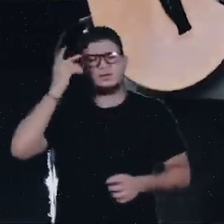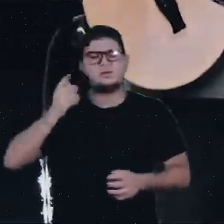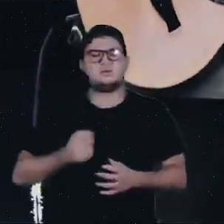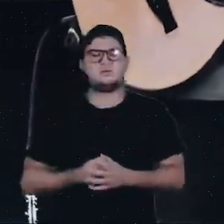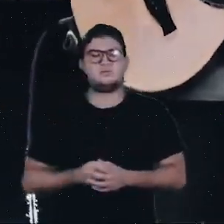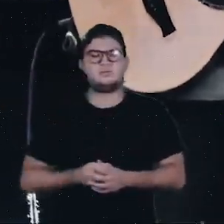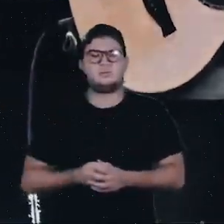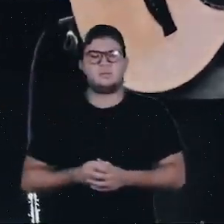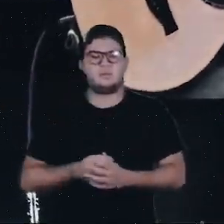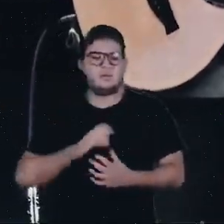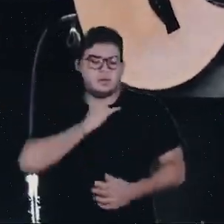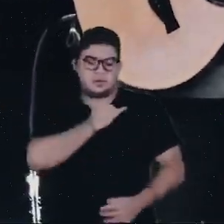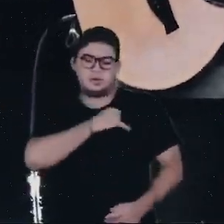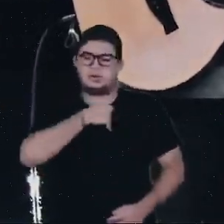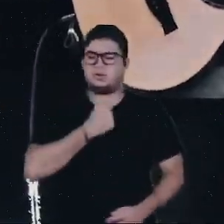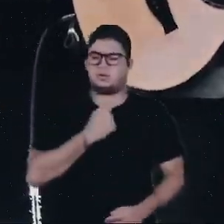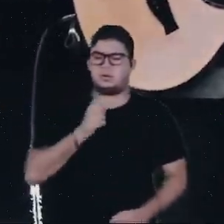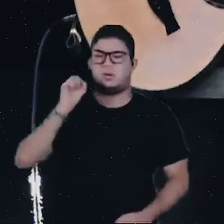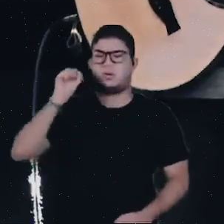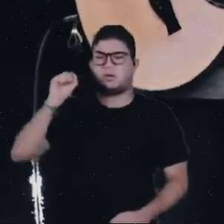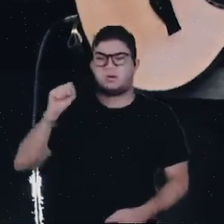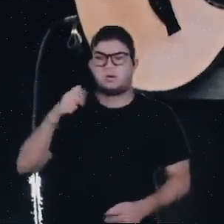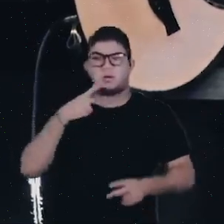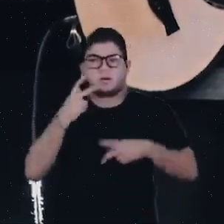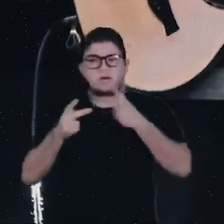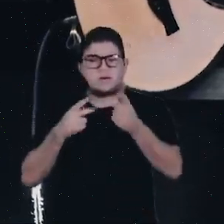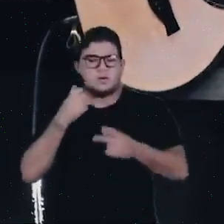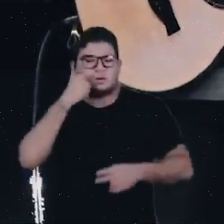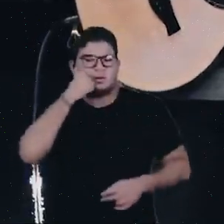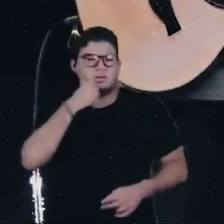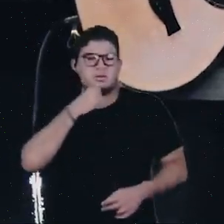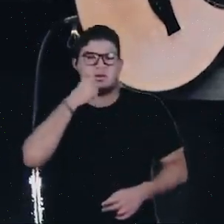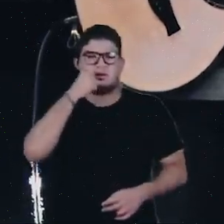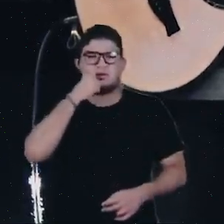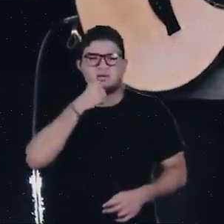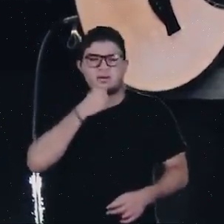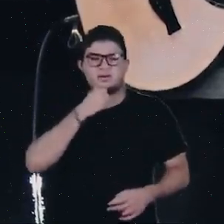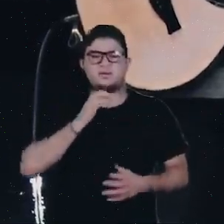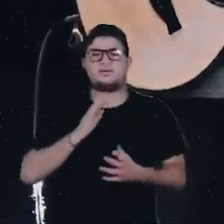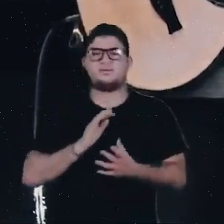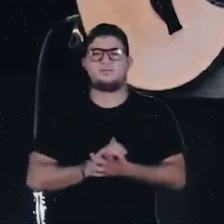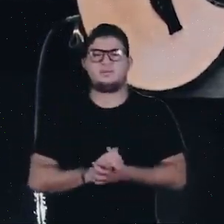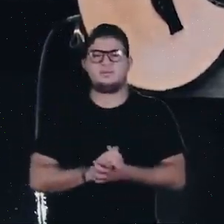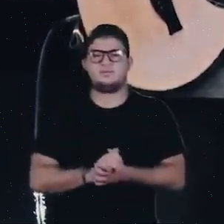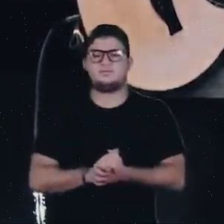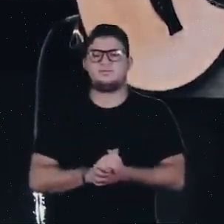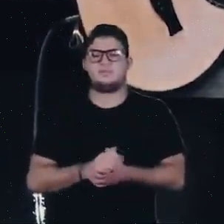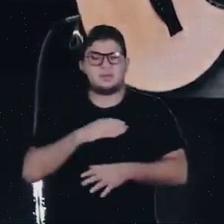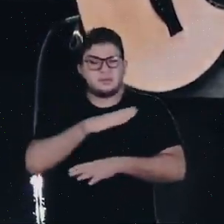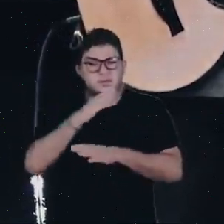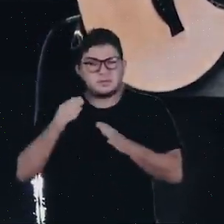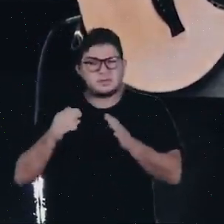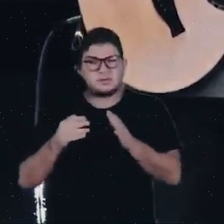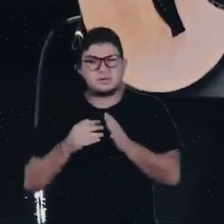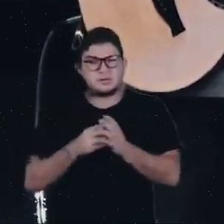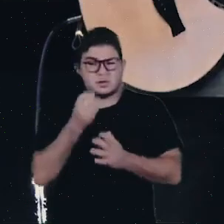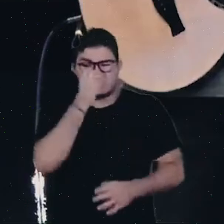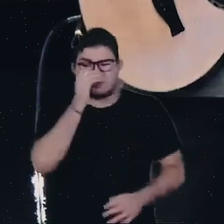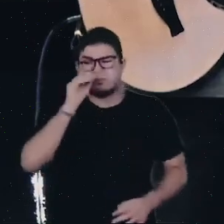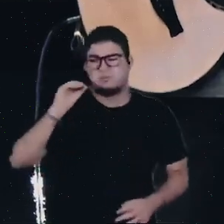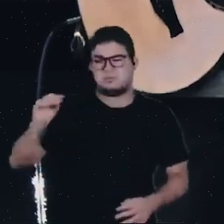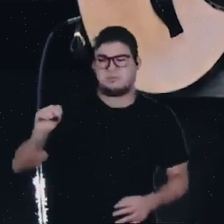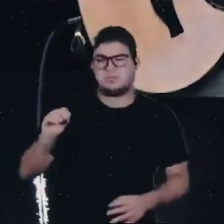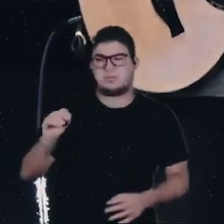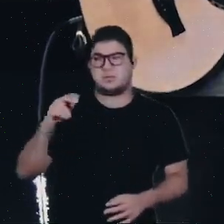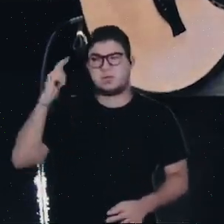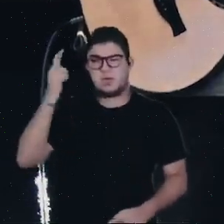Por isso que João 8, 10, 11 fala sobre aquela mulher adúltera. Todos a rejeitaram, mas olha o que Jesus